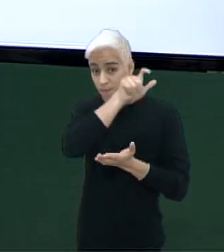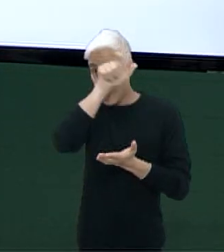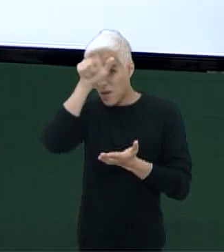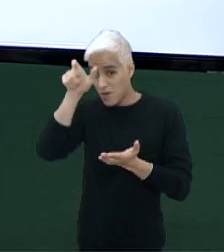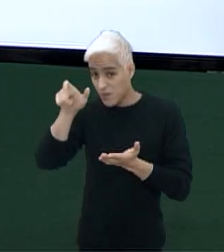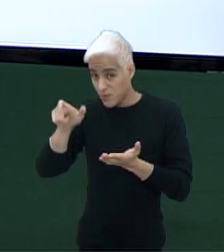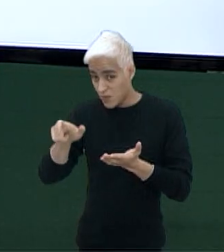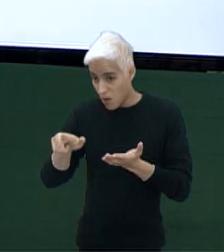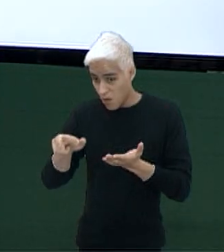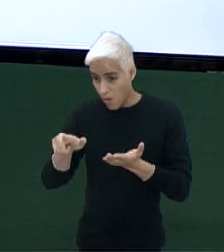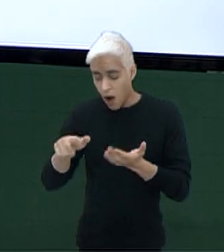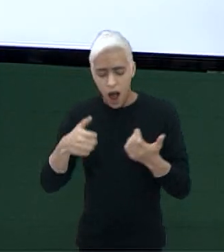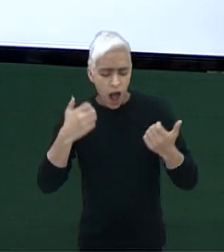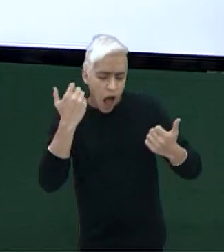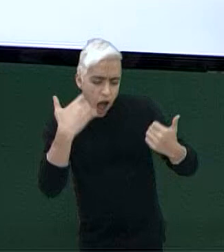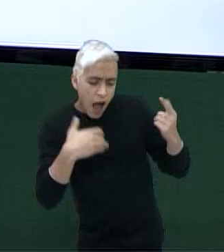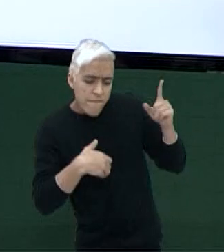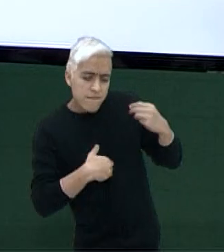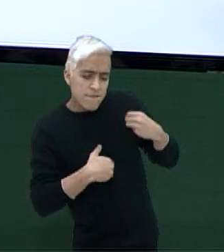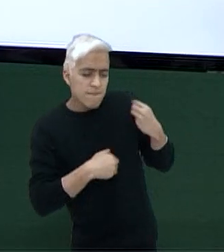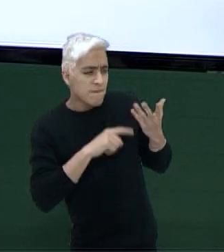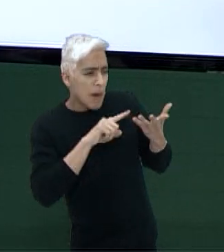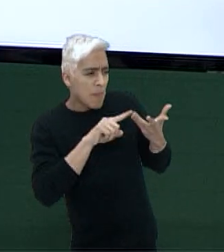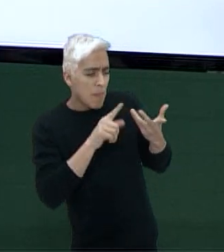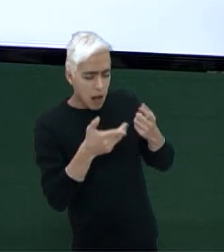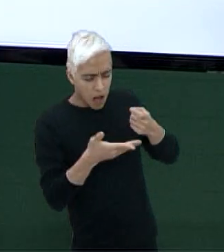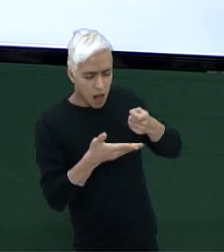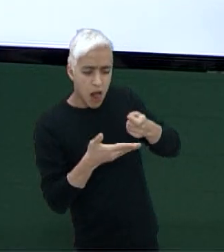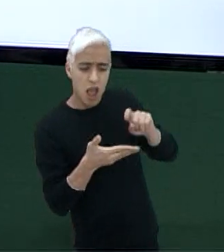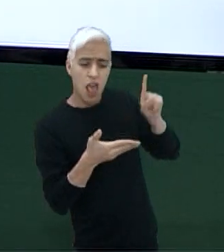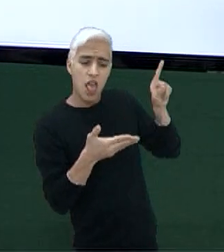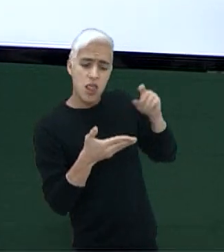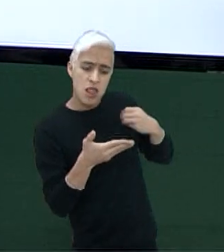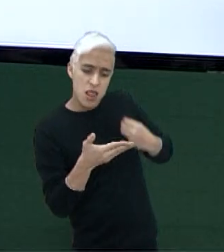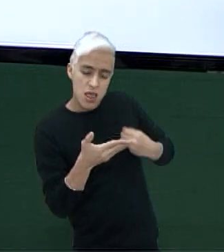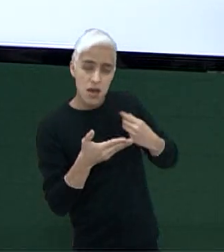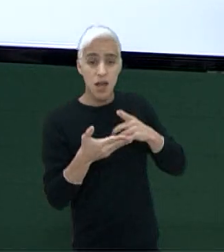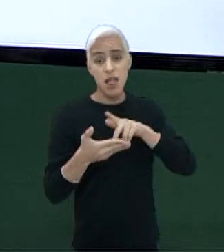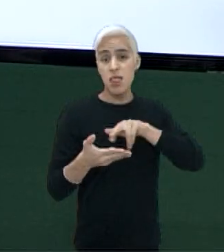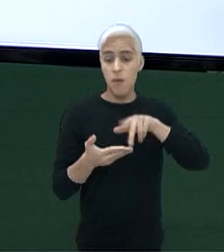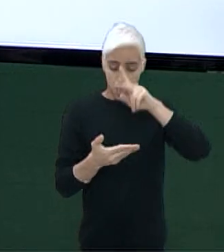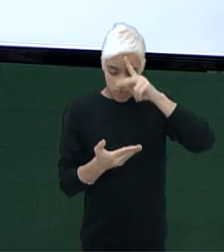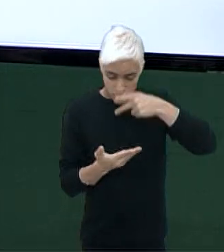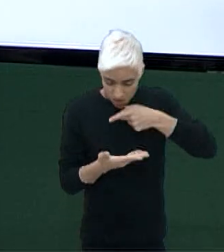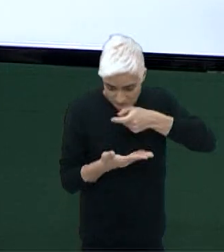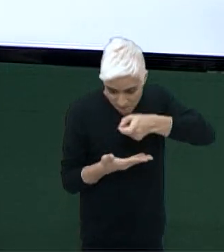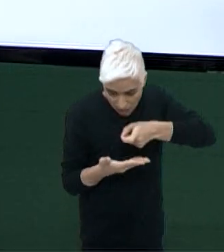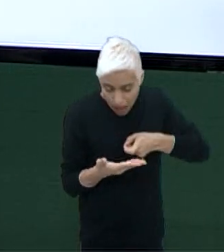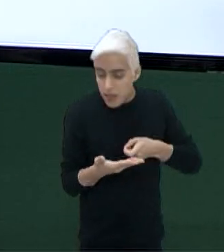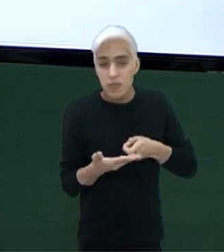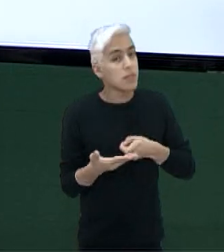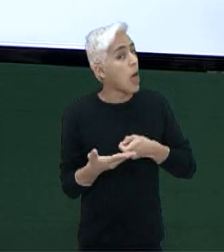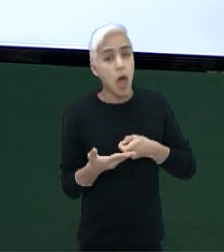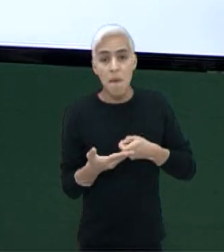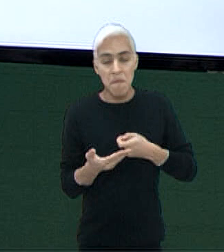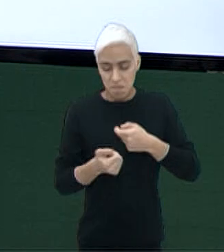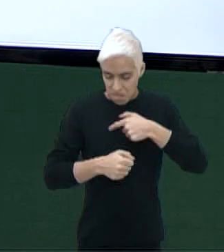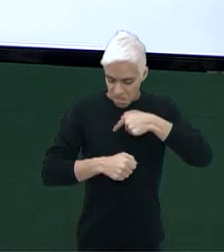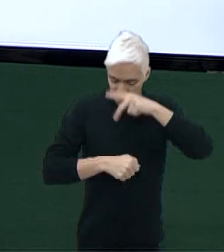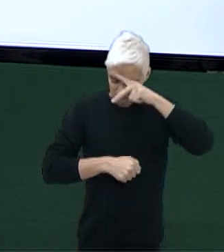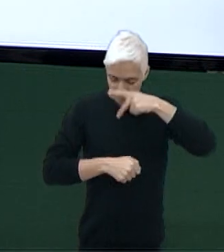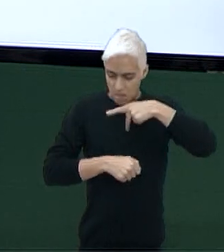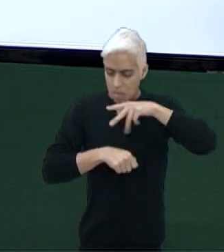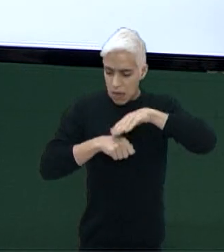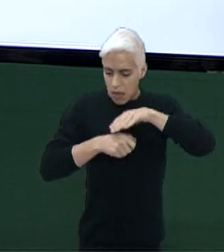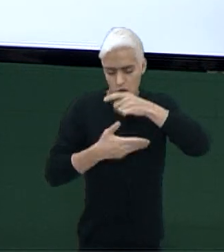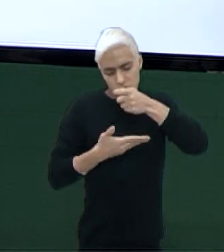contando sobre a trajetória de alguém, né? Então, não é uma autobiografia em que a pessoa